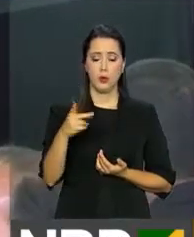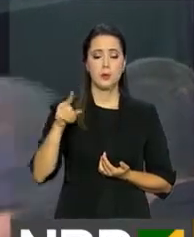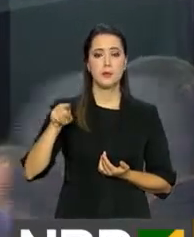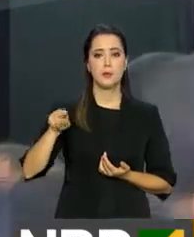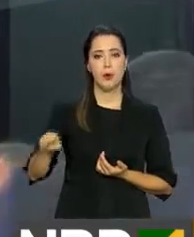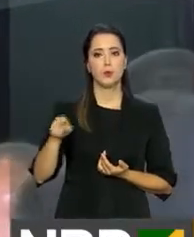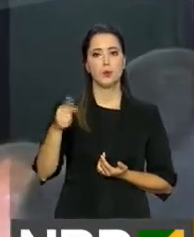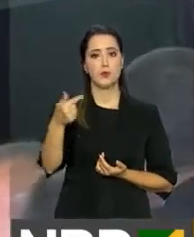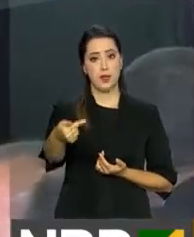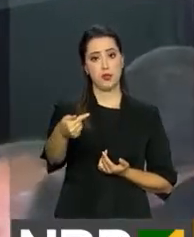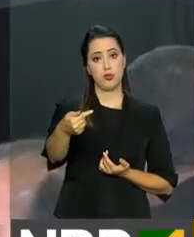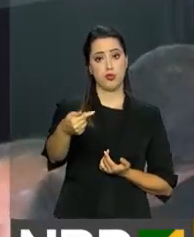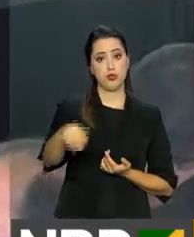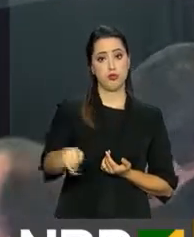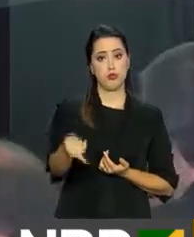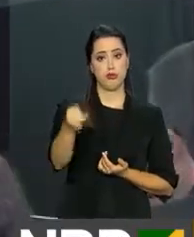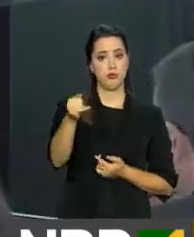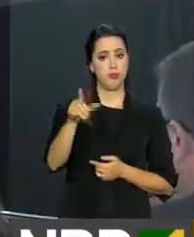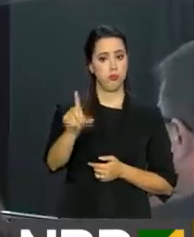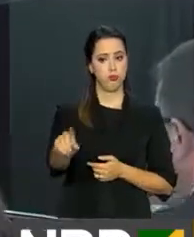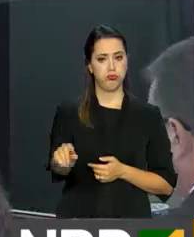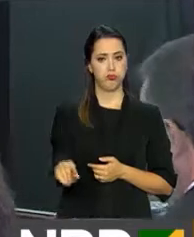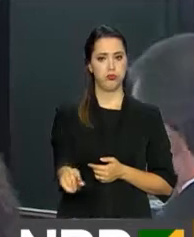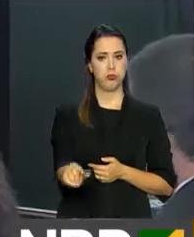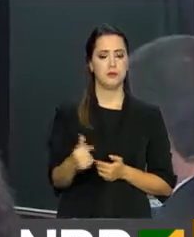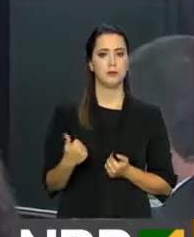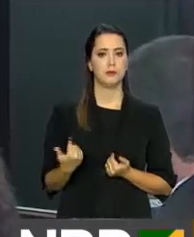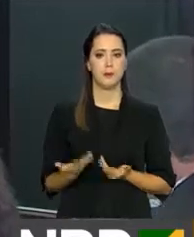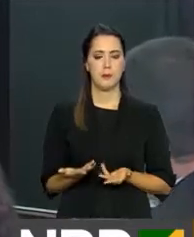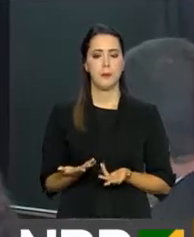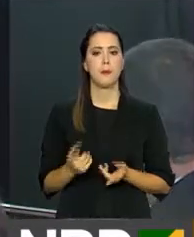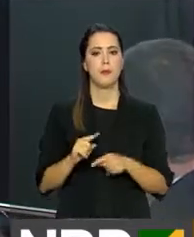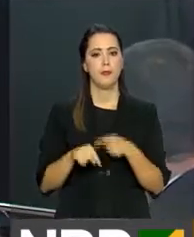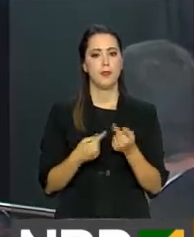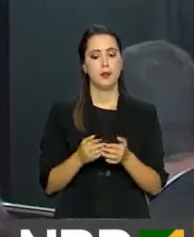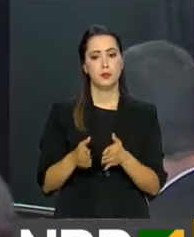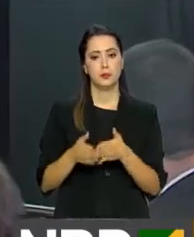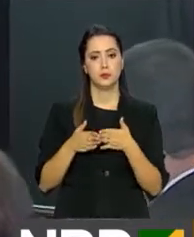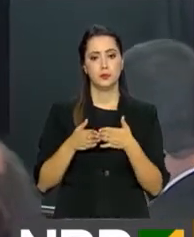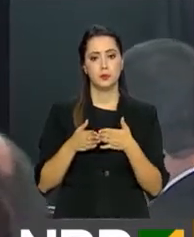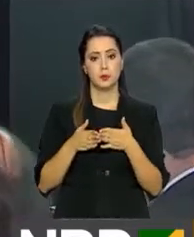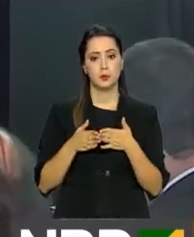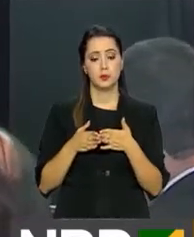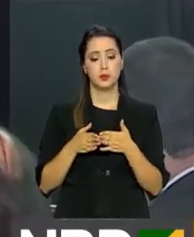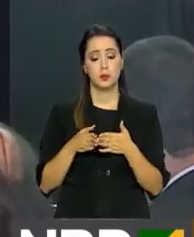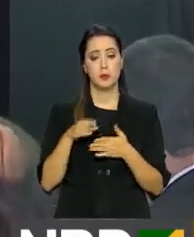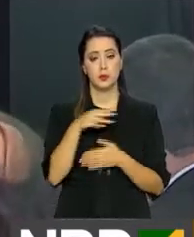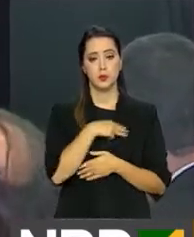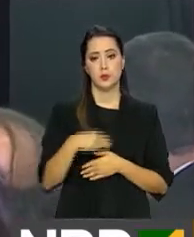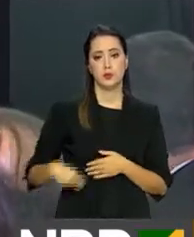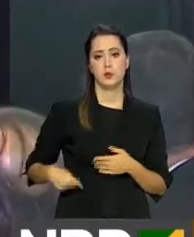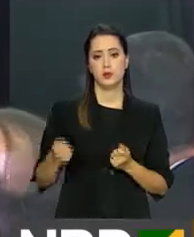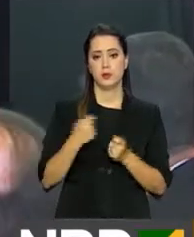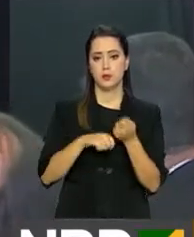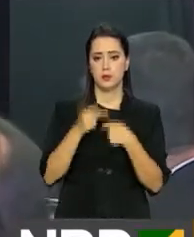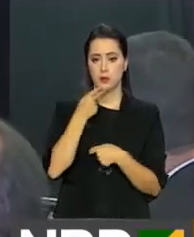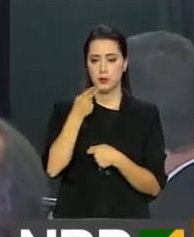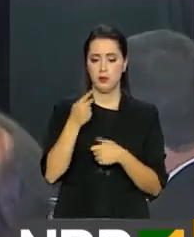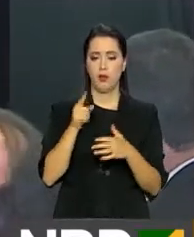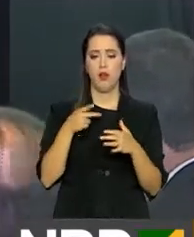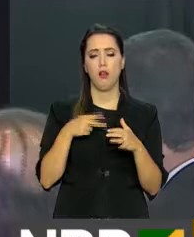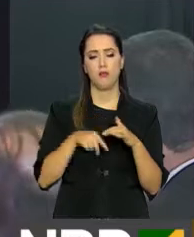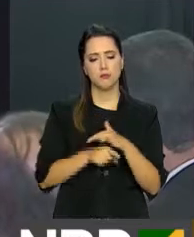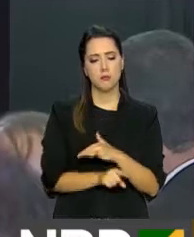redução significativa aliás depois vou pedir ao ministro meirelles que também vai ter oportunidade de se aprofundar